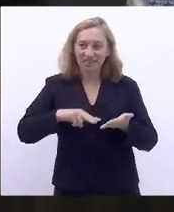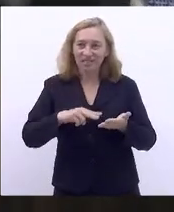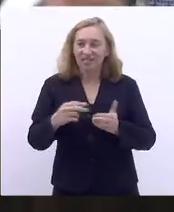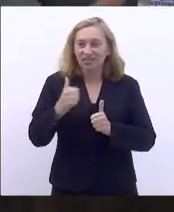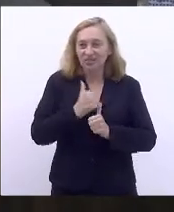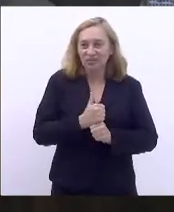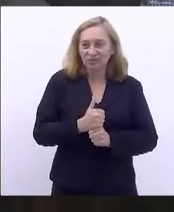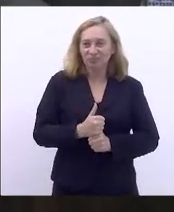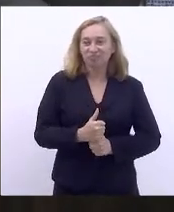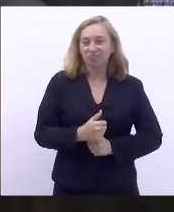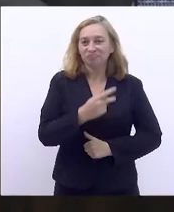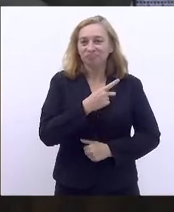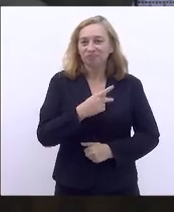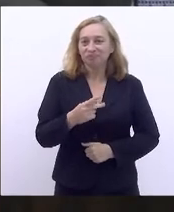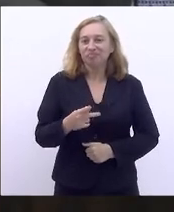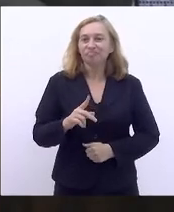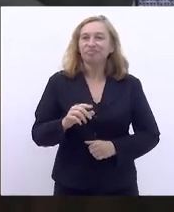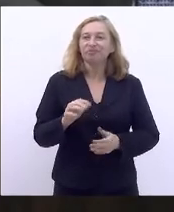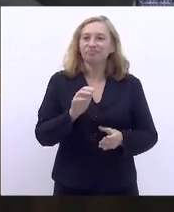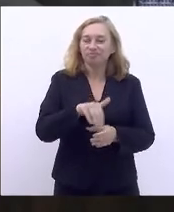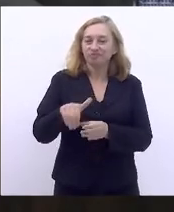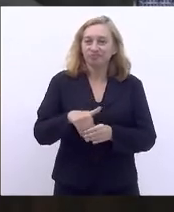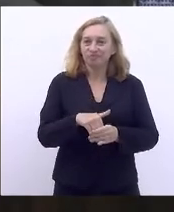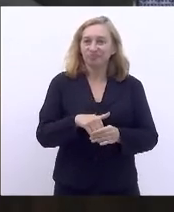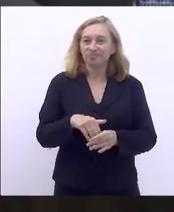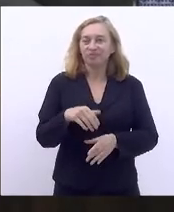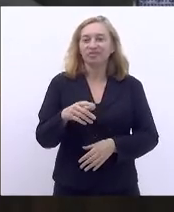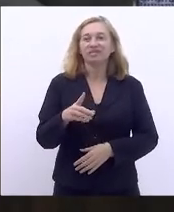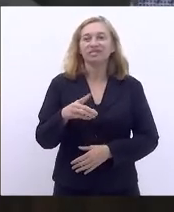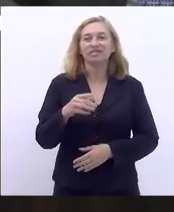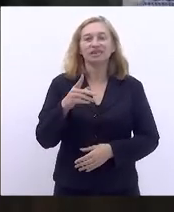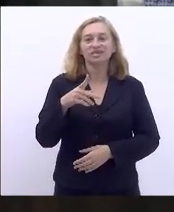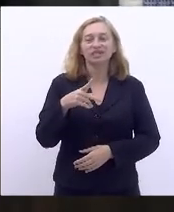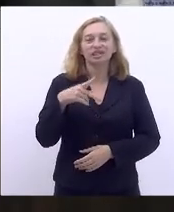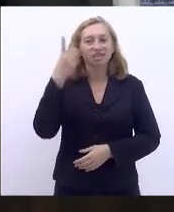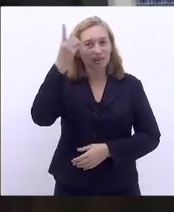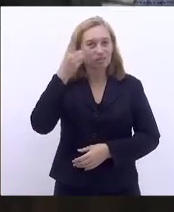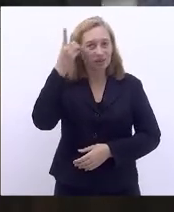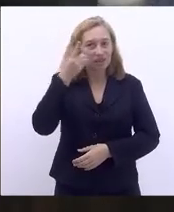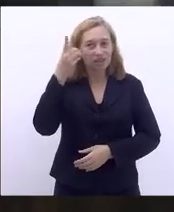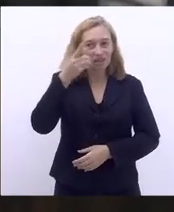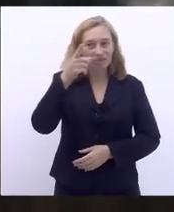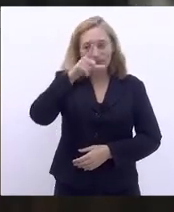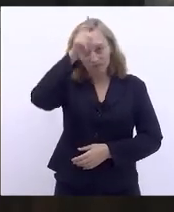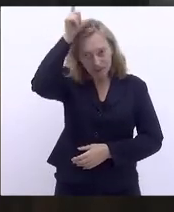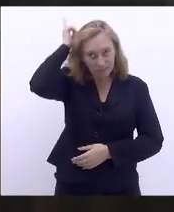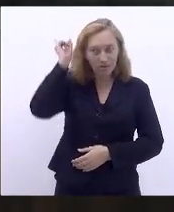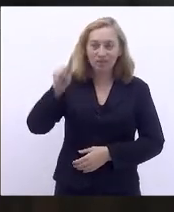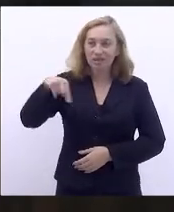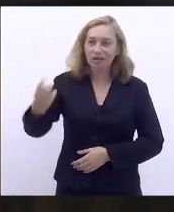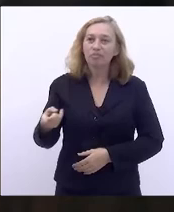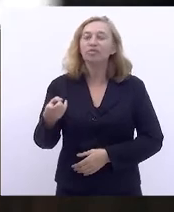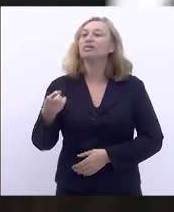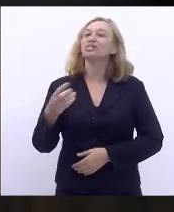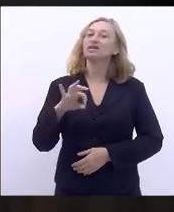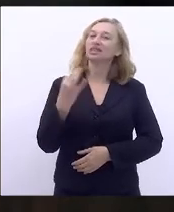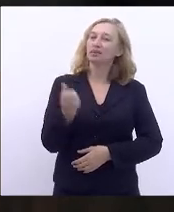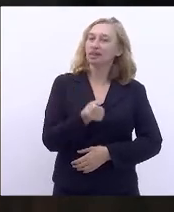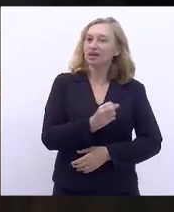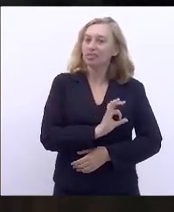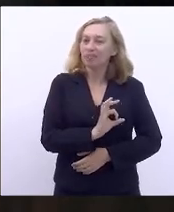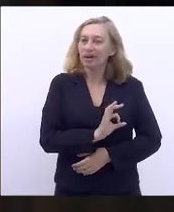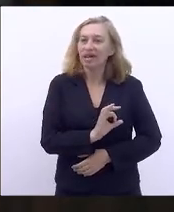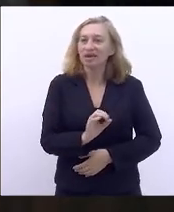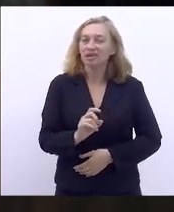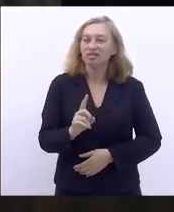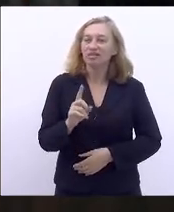presidência e abre para a declaração de voto para o deputado Luiz Paulo, antes, depois em seguida a deputada Marta. Só lembrando